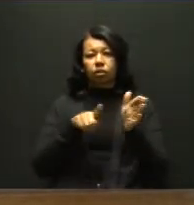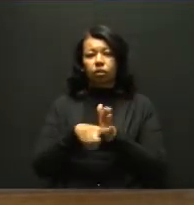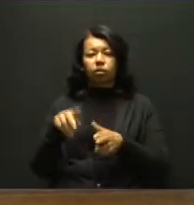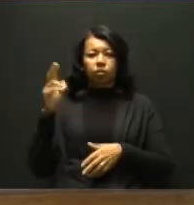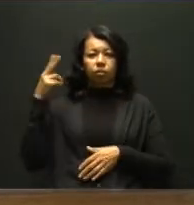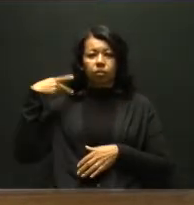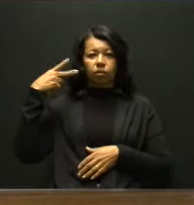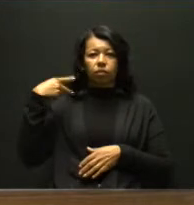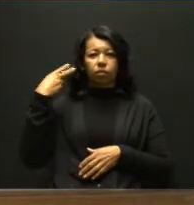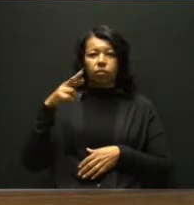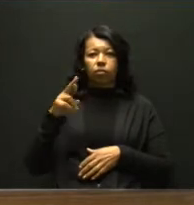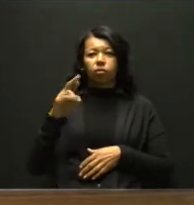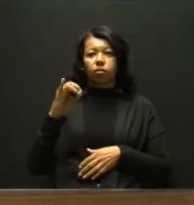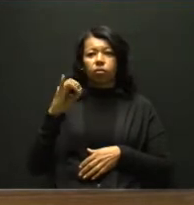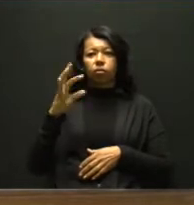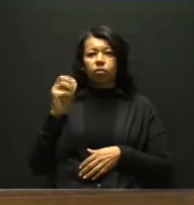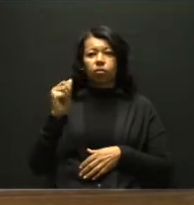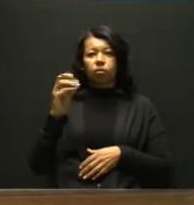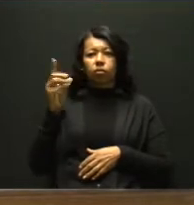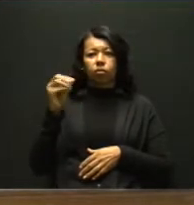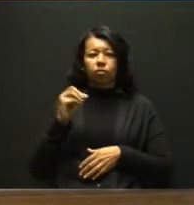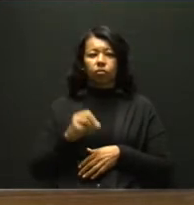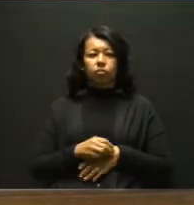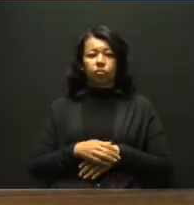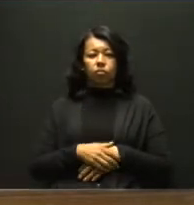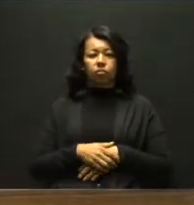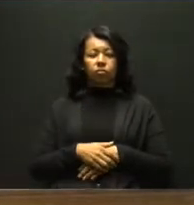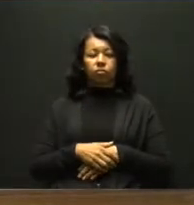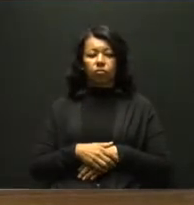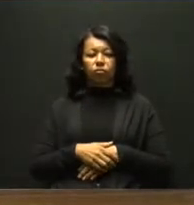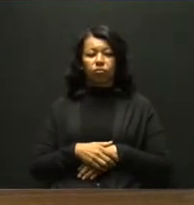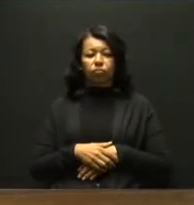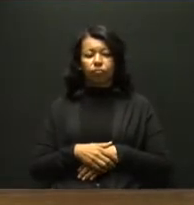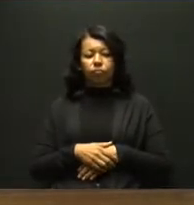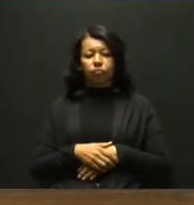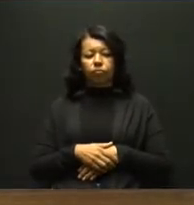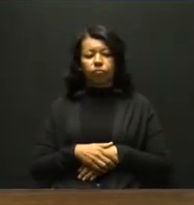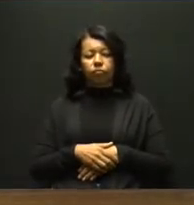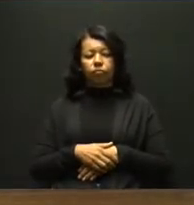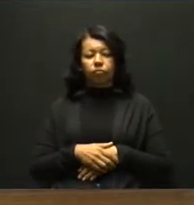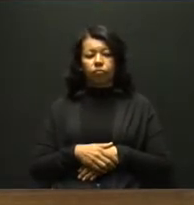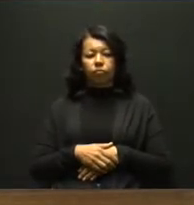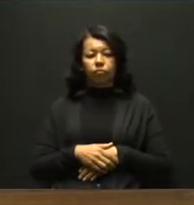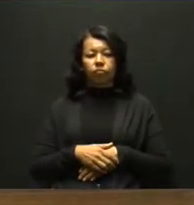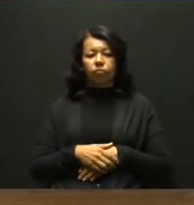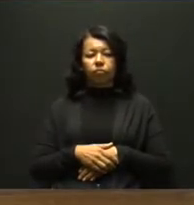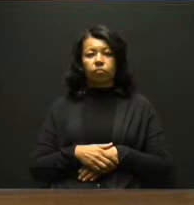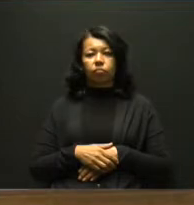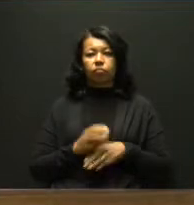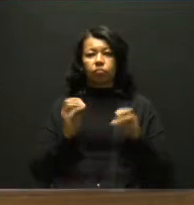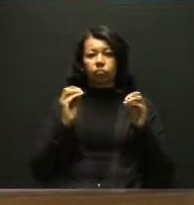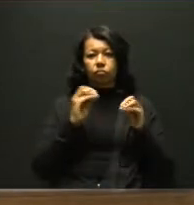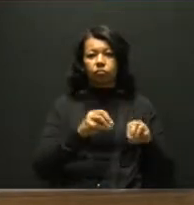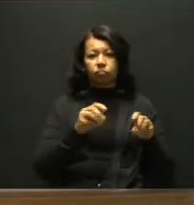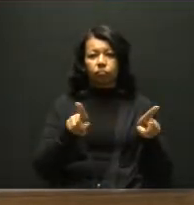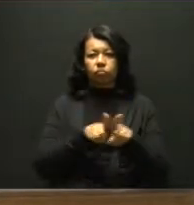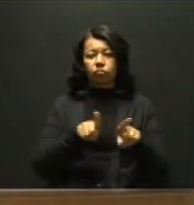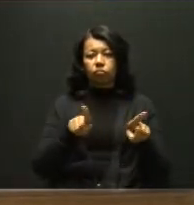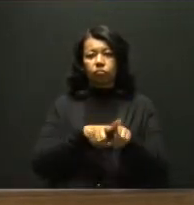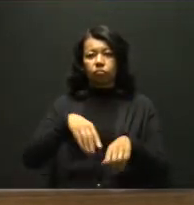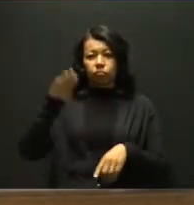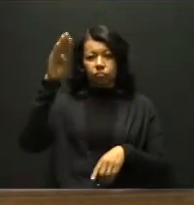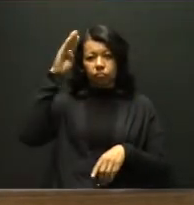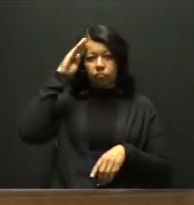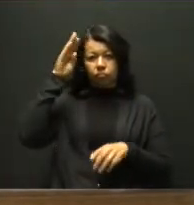fora temem fora palmeiras no meio do chão onde poderia incluir também o tenente se ele